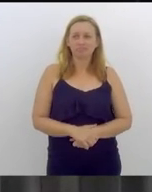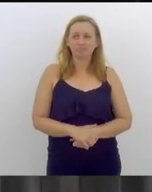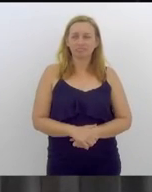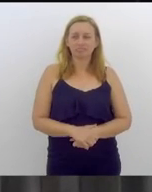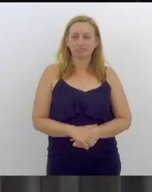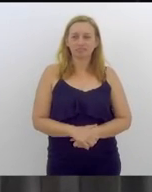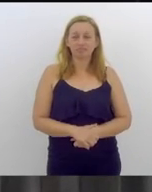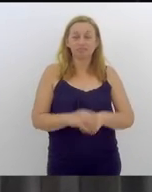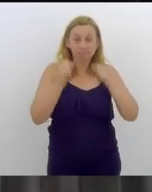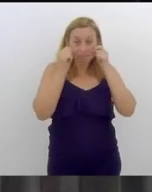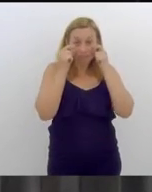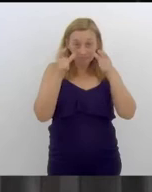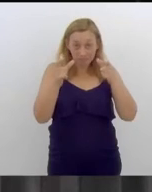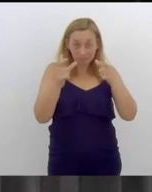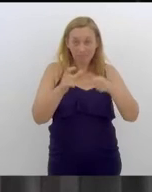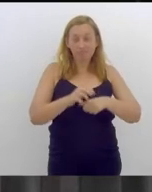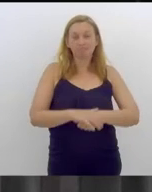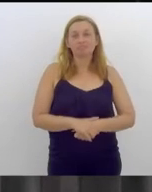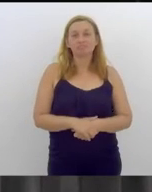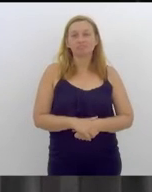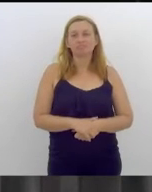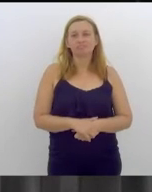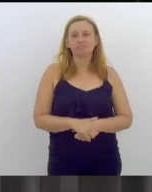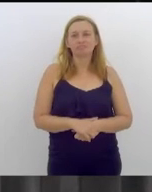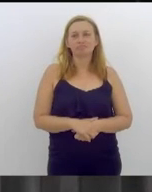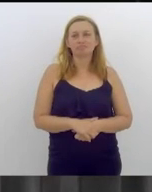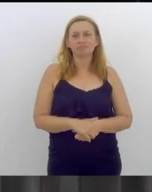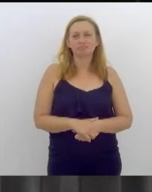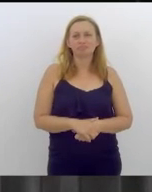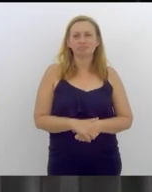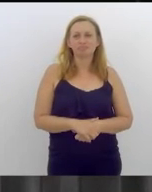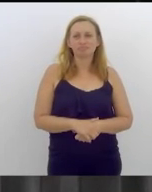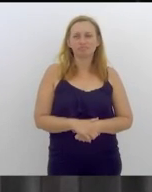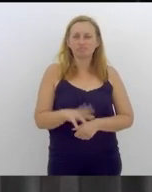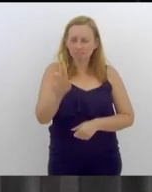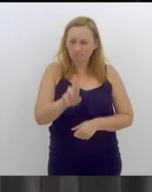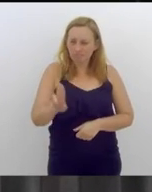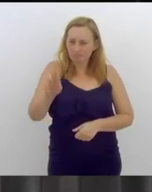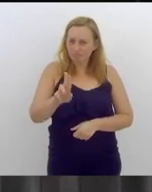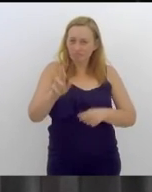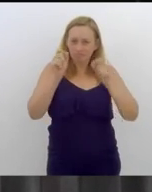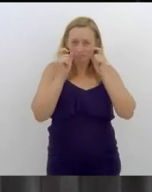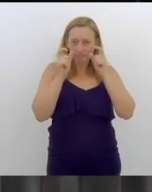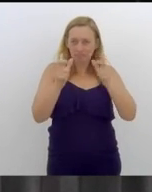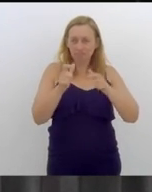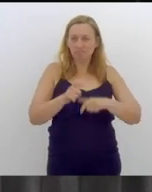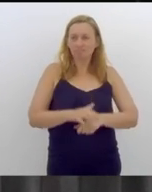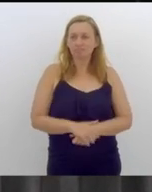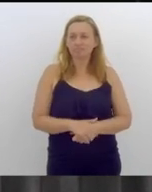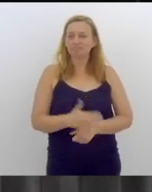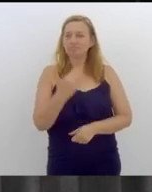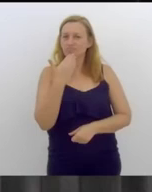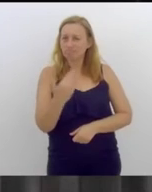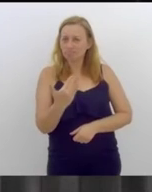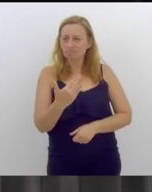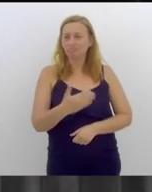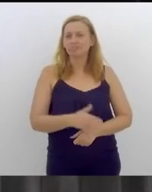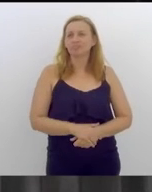alertando e ao mesmo tempo utilize o meu alerta para pedir